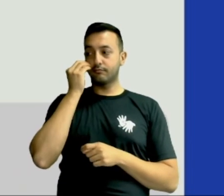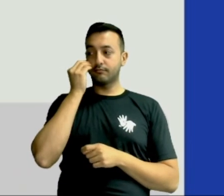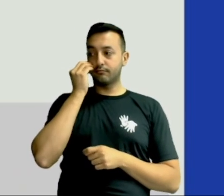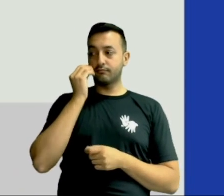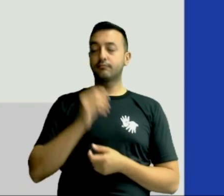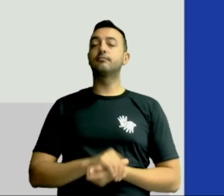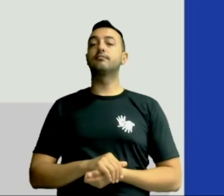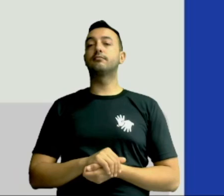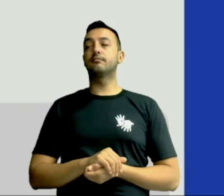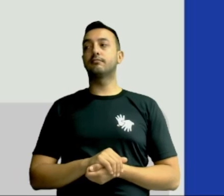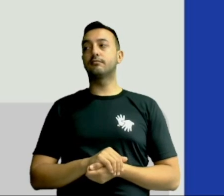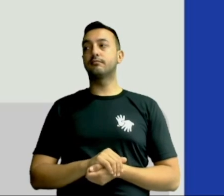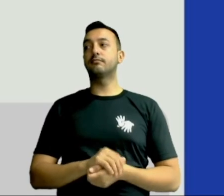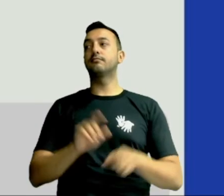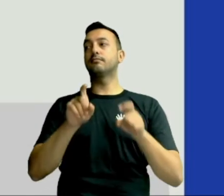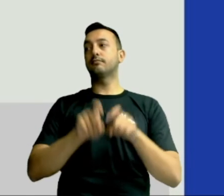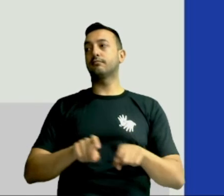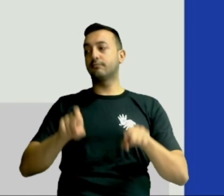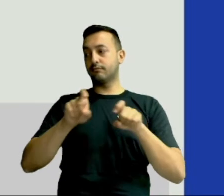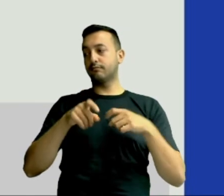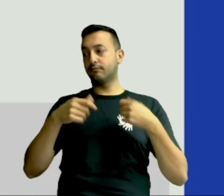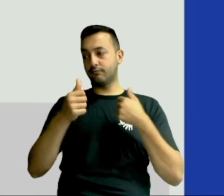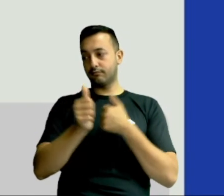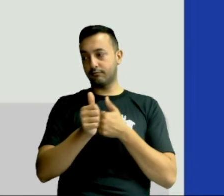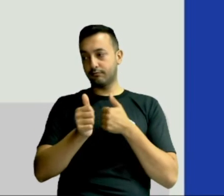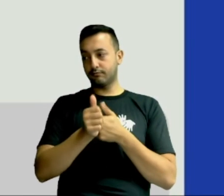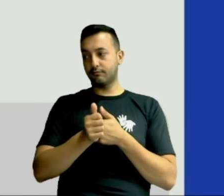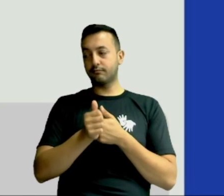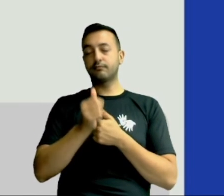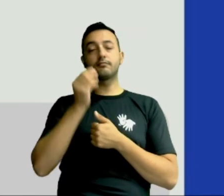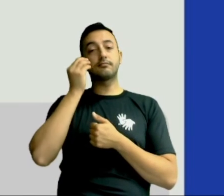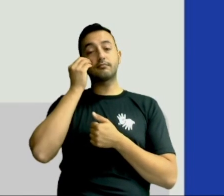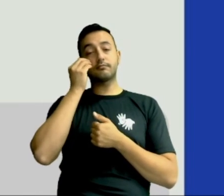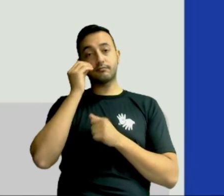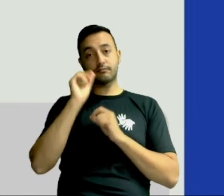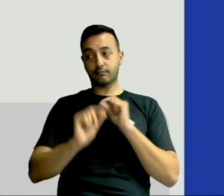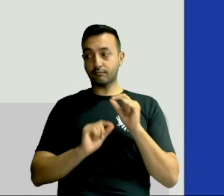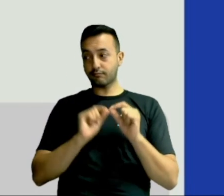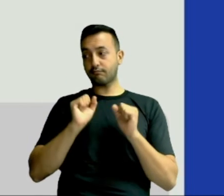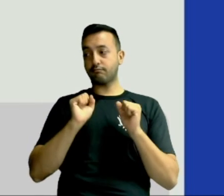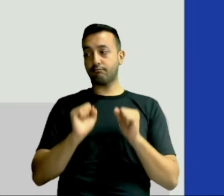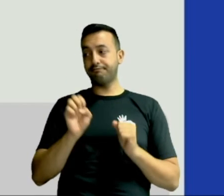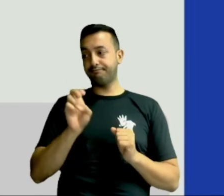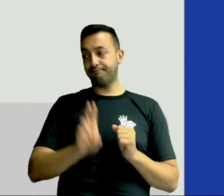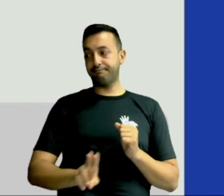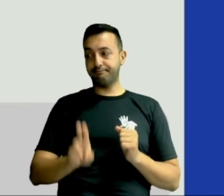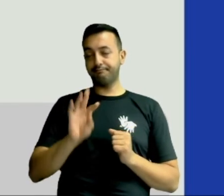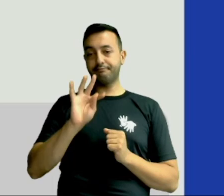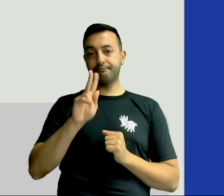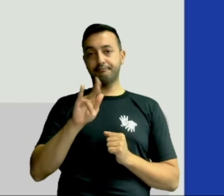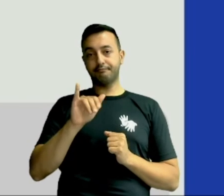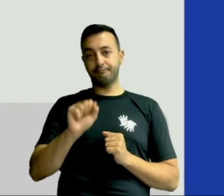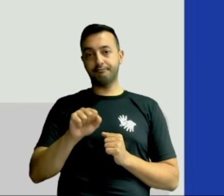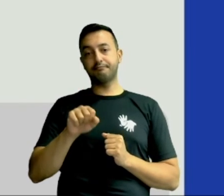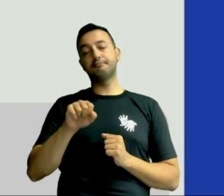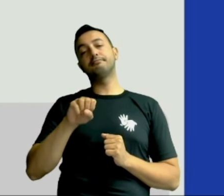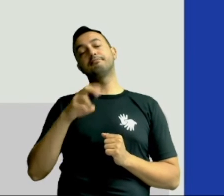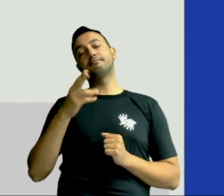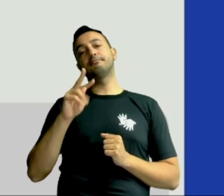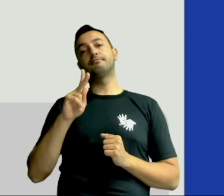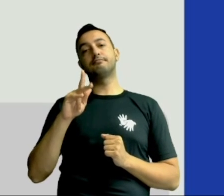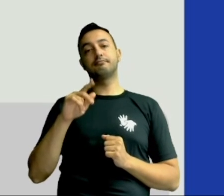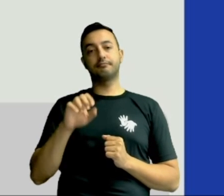observa o que que o campeonato está próximo a ele então a gente já observa o que podemos utilizar oldies oldies